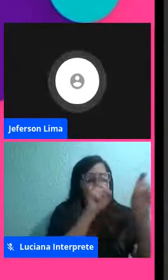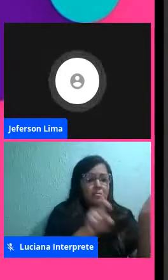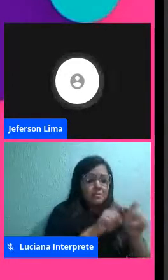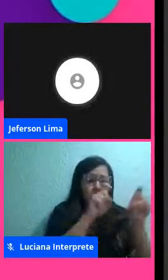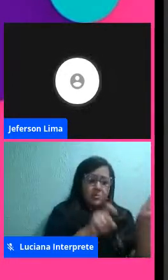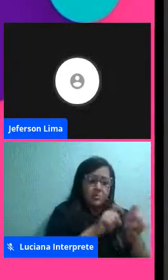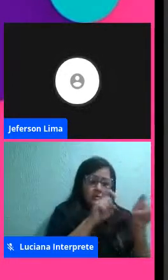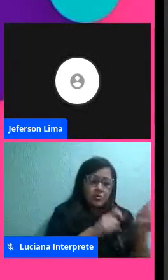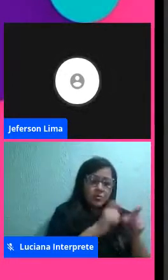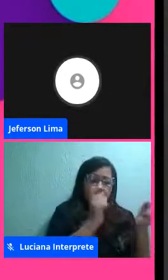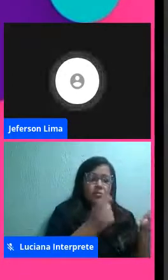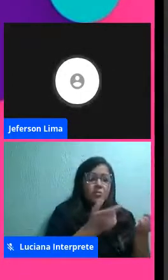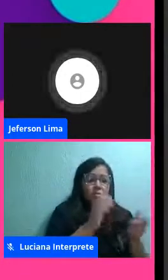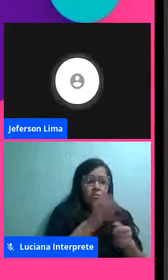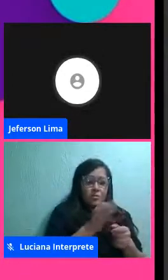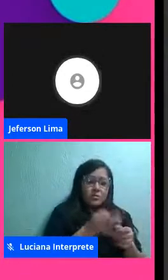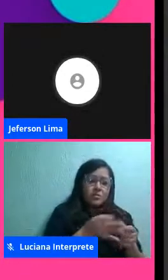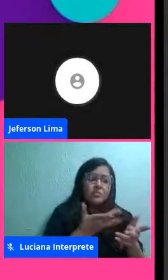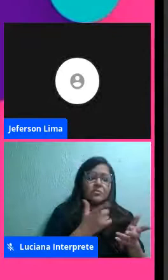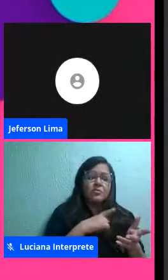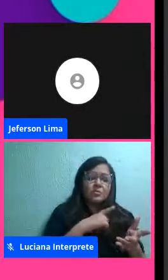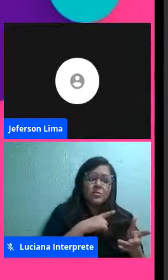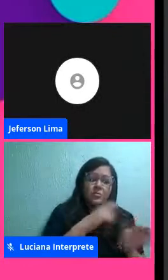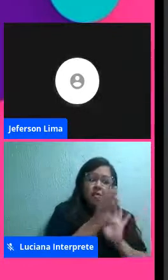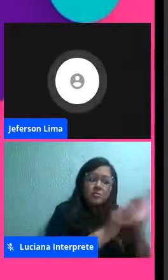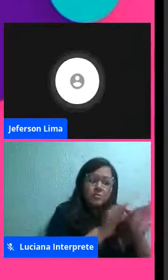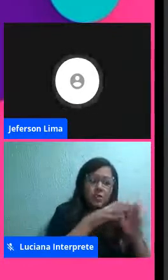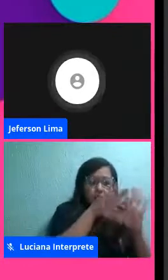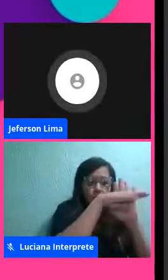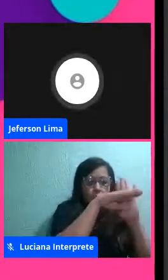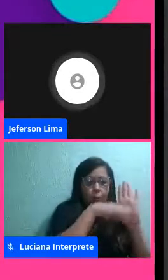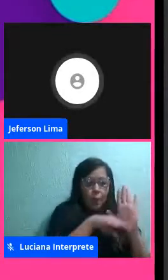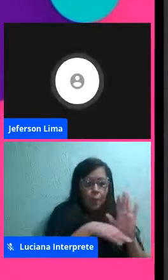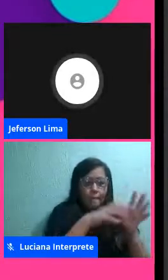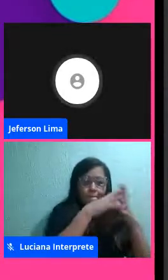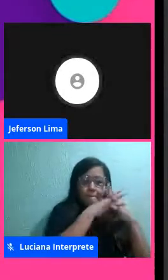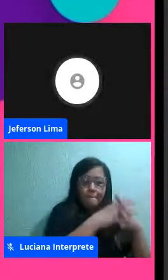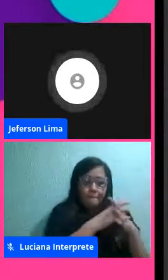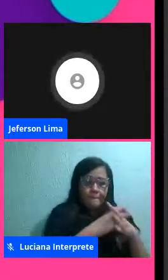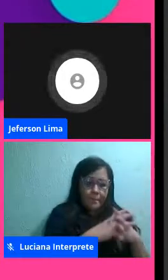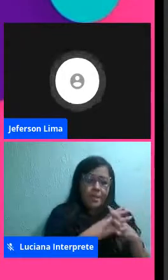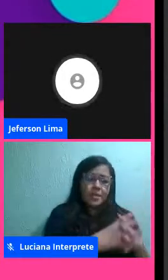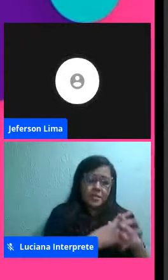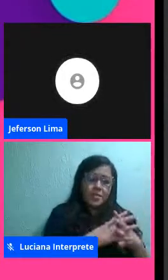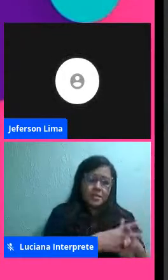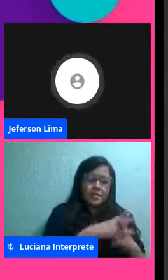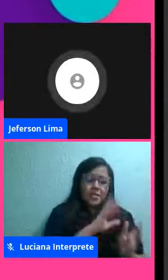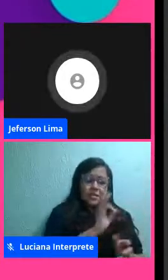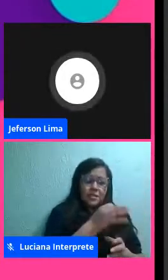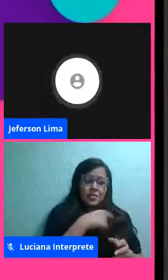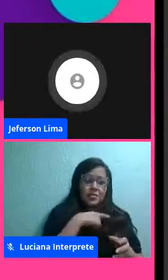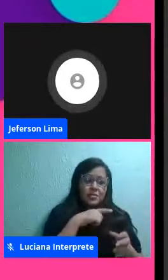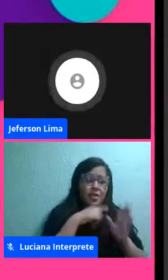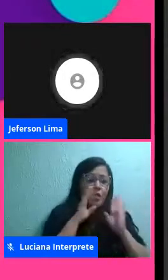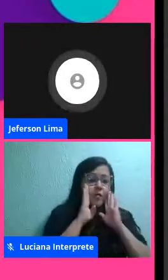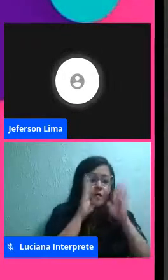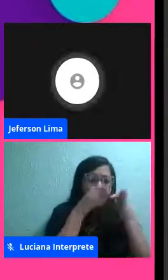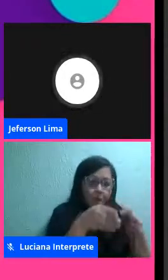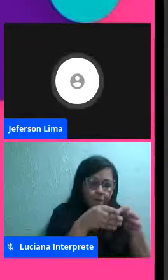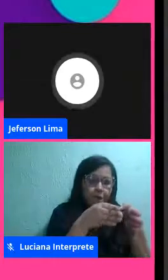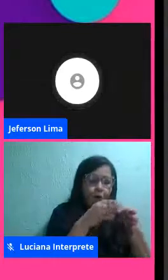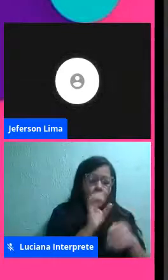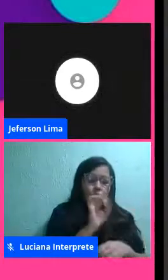que eu não preciso me preocupar. Eu só foco no software. E quando eu digo software, eu só no software mesmo, eu só no código. Então eu quero que meu código